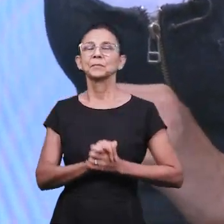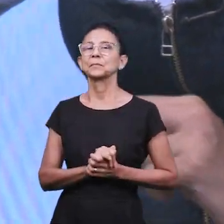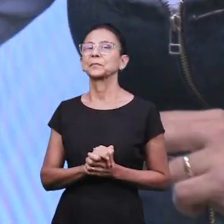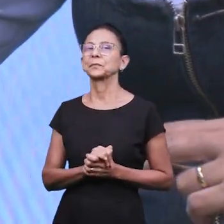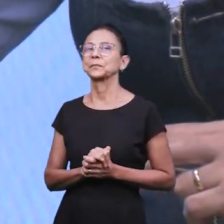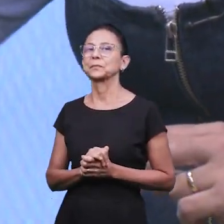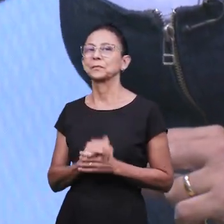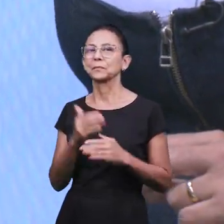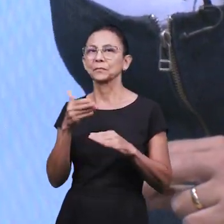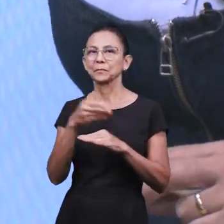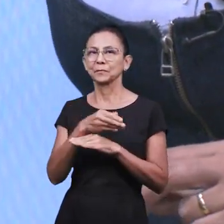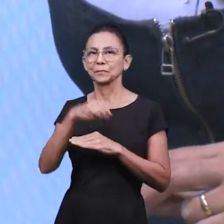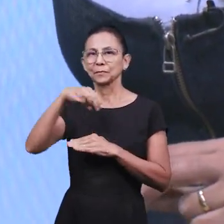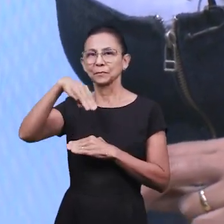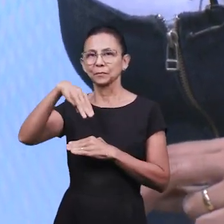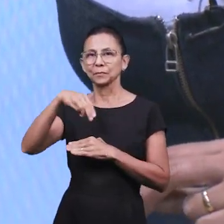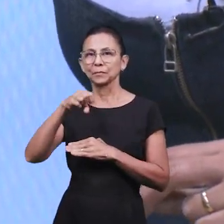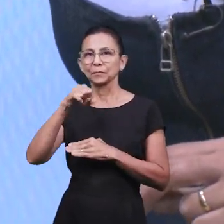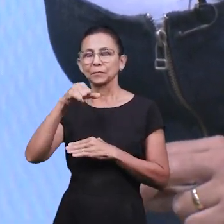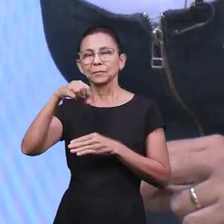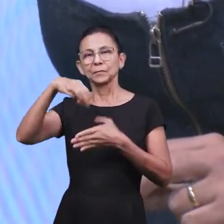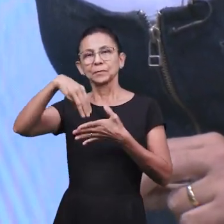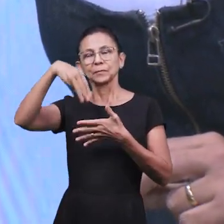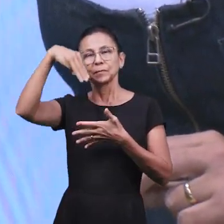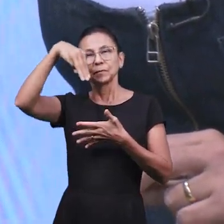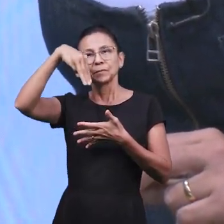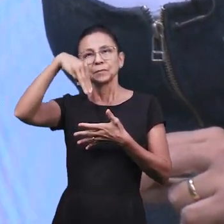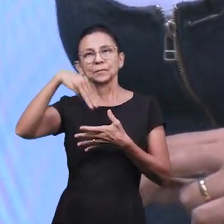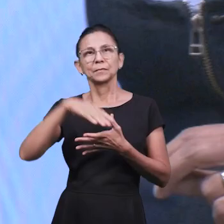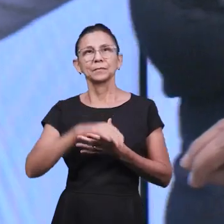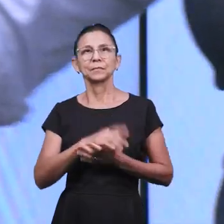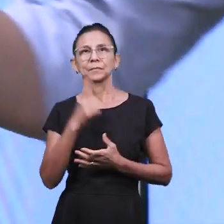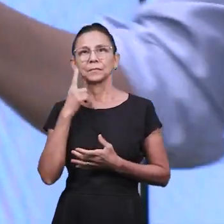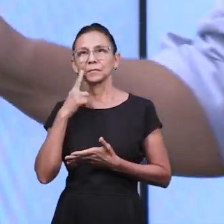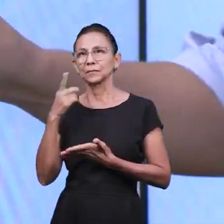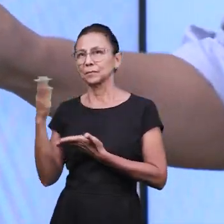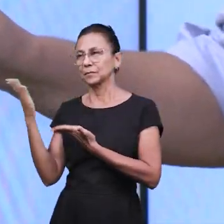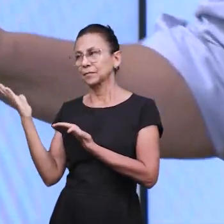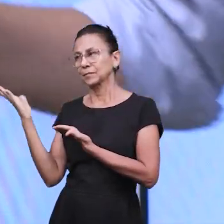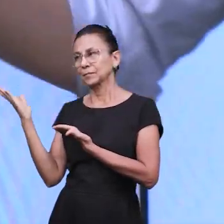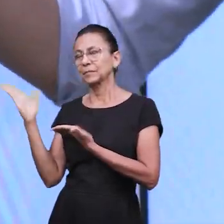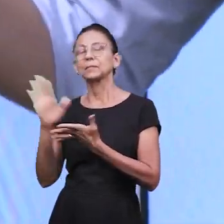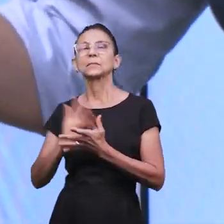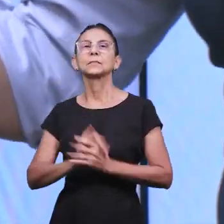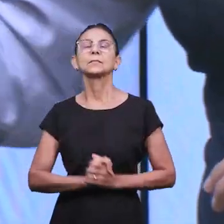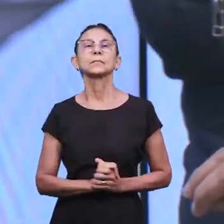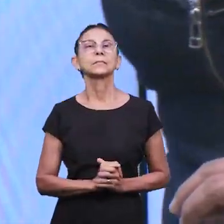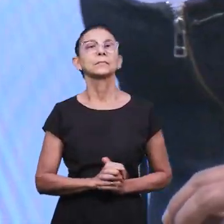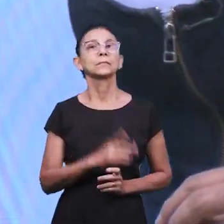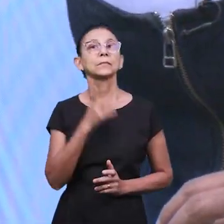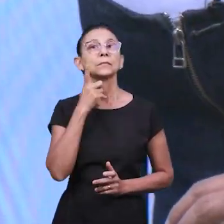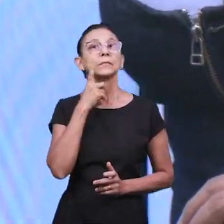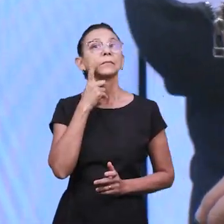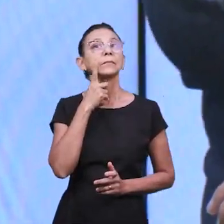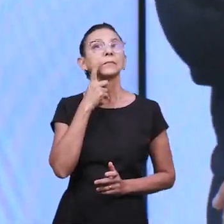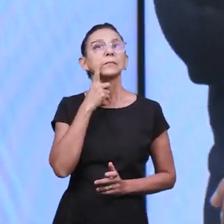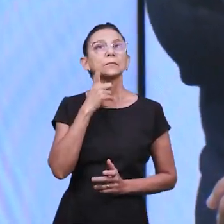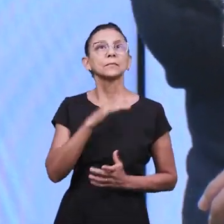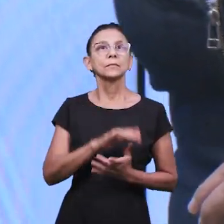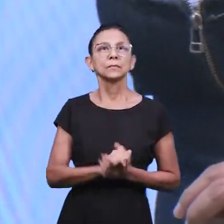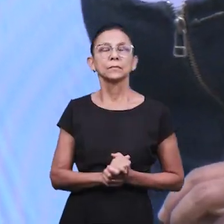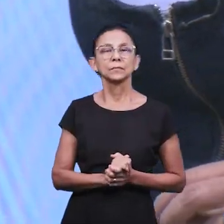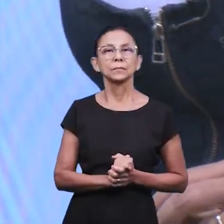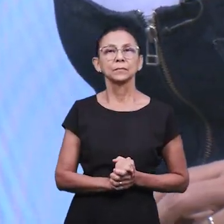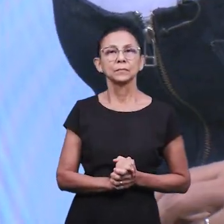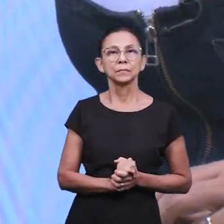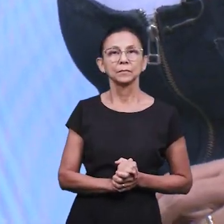Mi maior, Fá, Dó, Sol, Ré sustenido. E atenção, este compasso é um